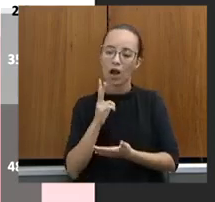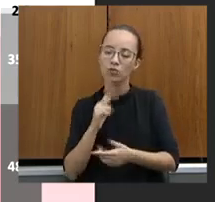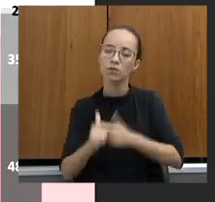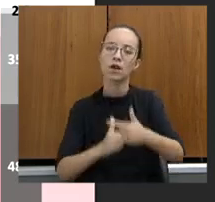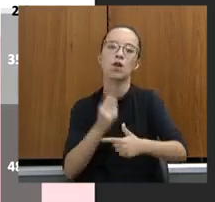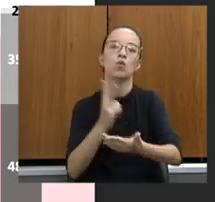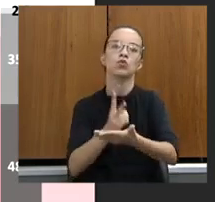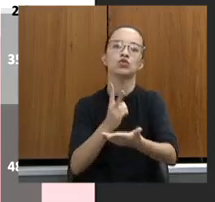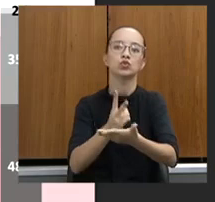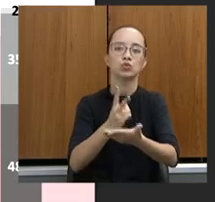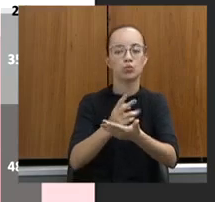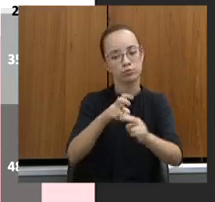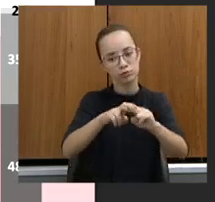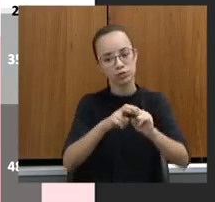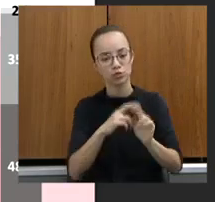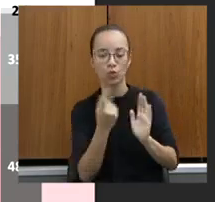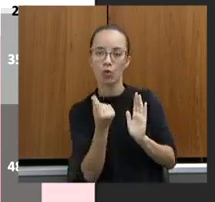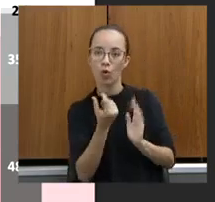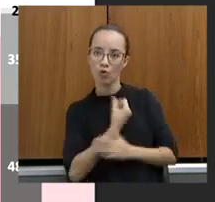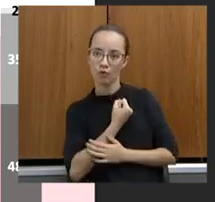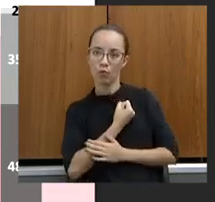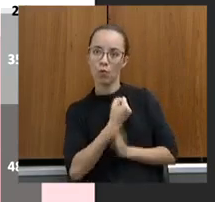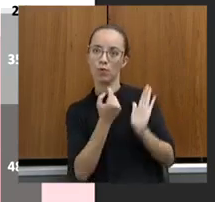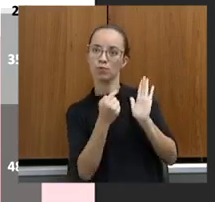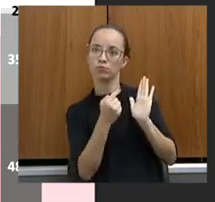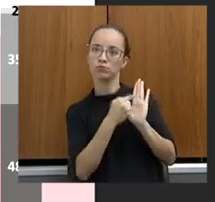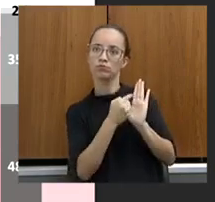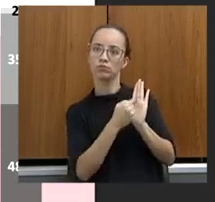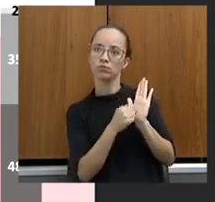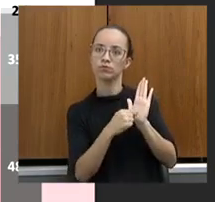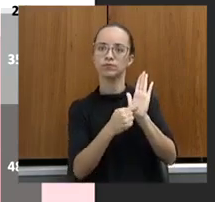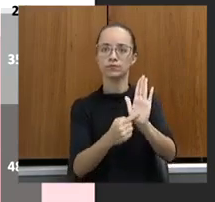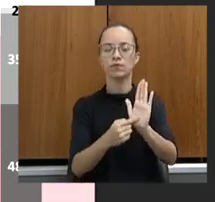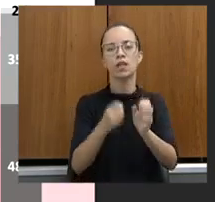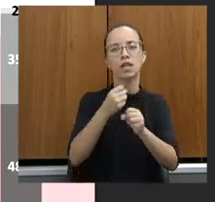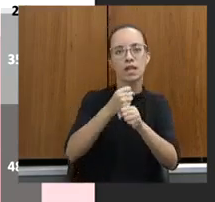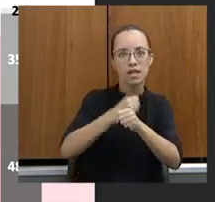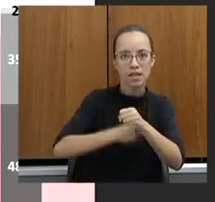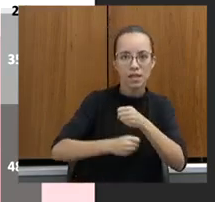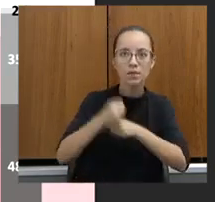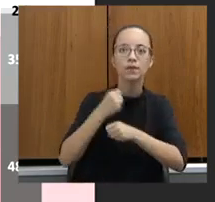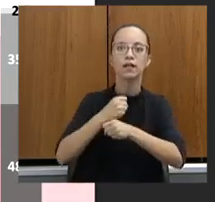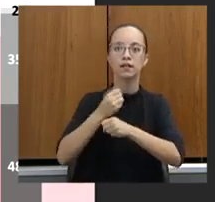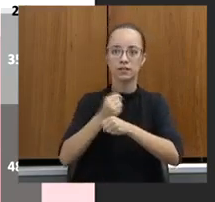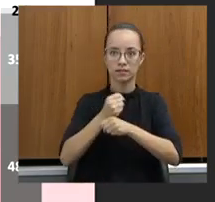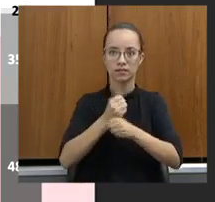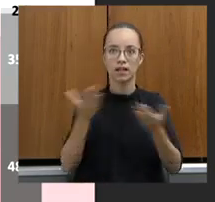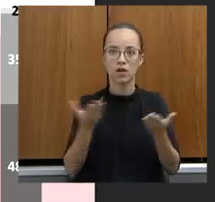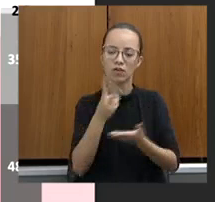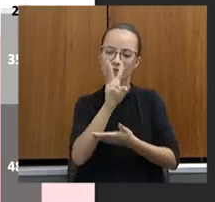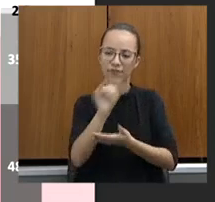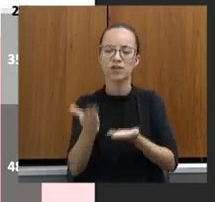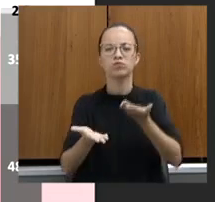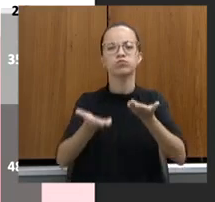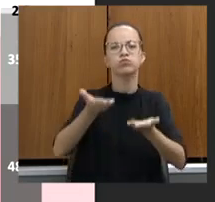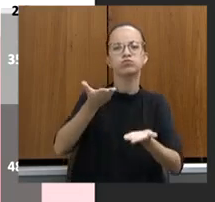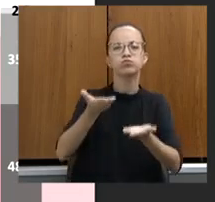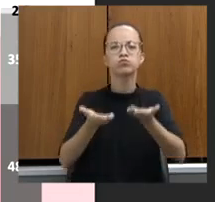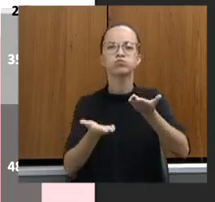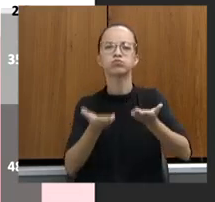aparece 7,5 milhões mas a gente entende que esse ano como no ano passado teríamos novamente o equilíbrio